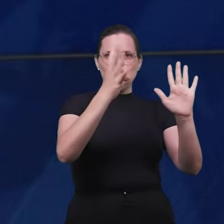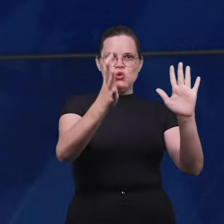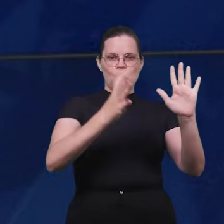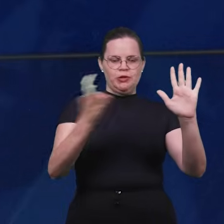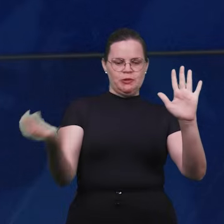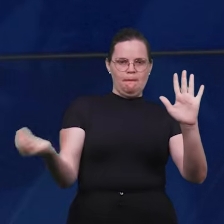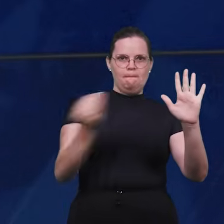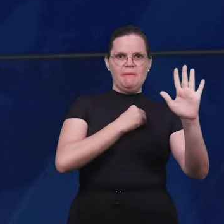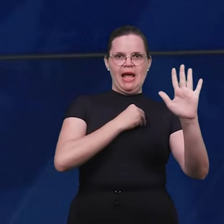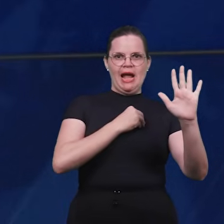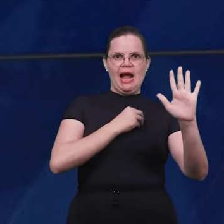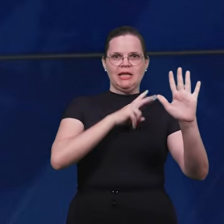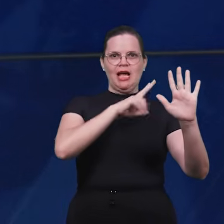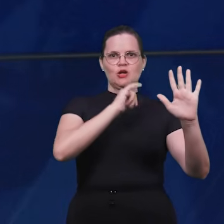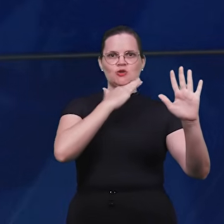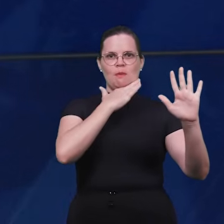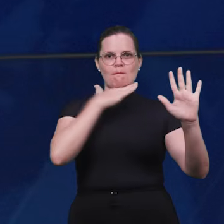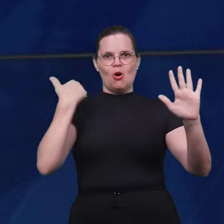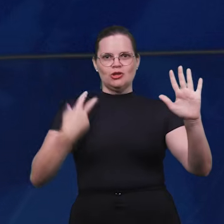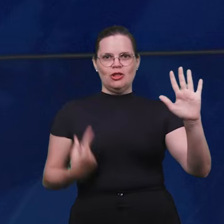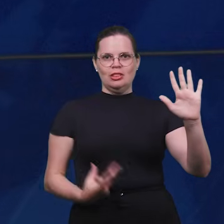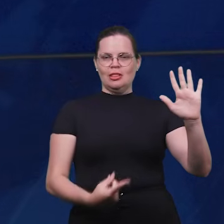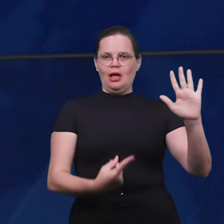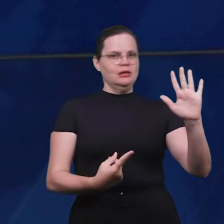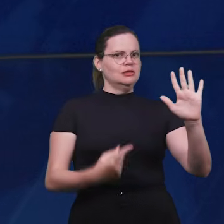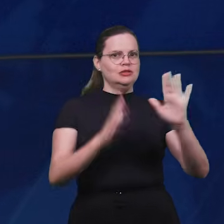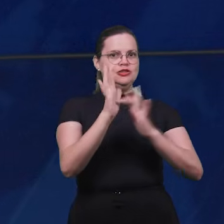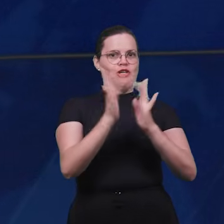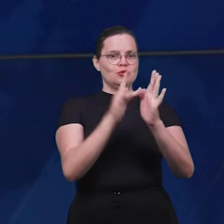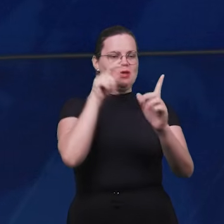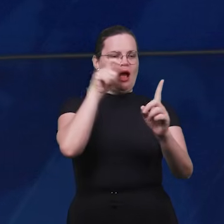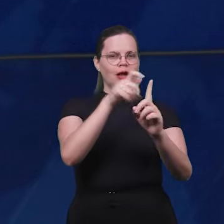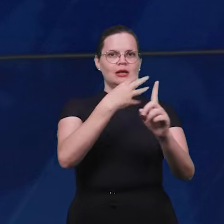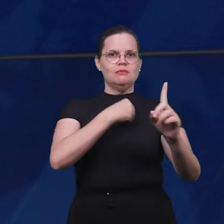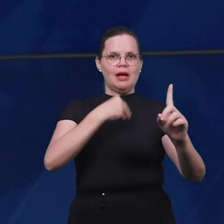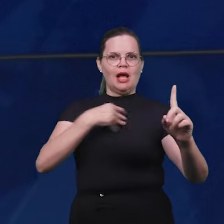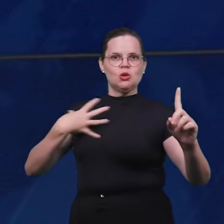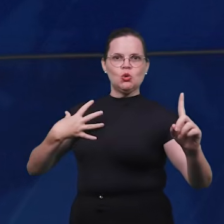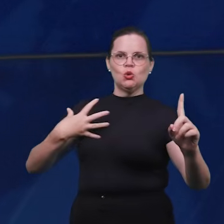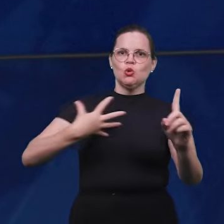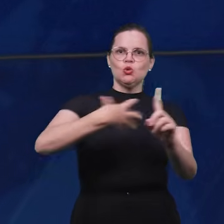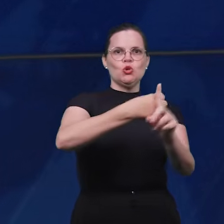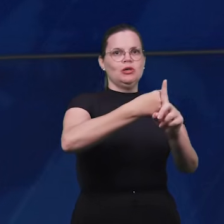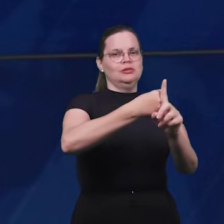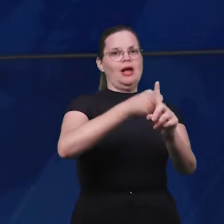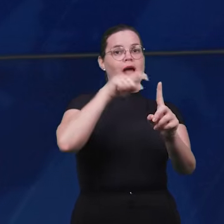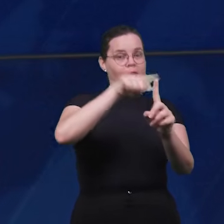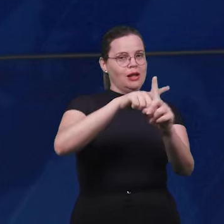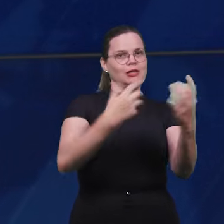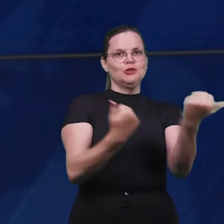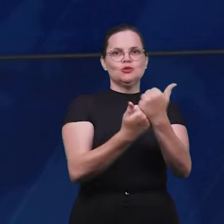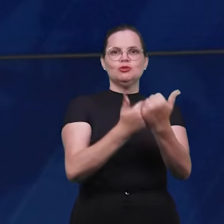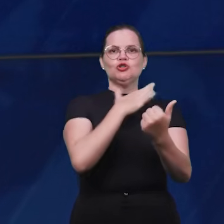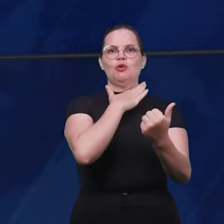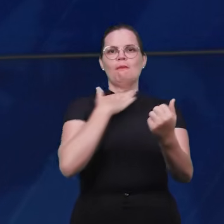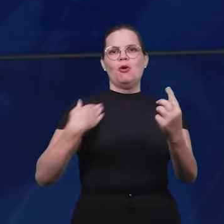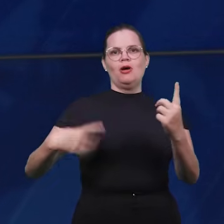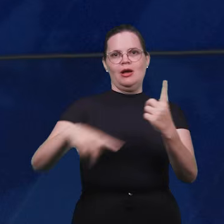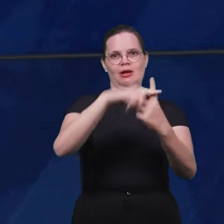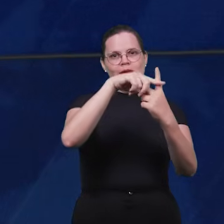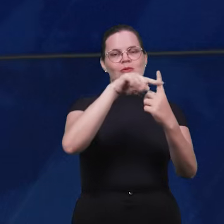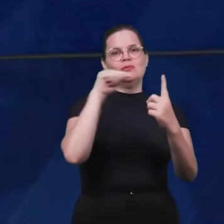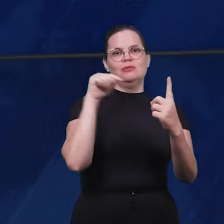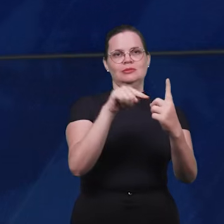pecado. A opção do homem pelo pecado traz sobre ele, como consequência, a morte. A morte